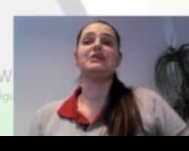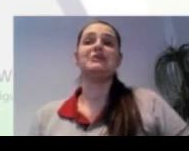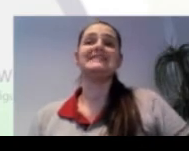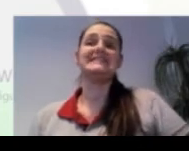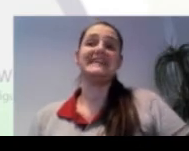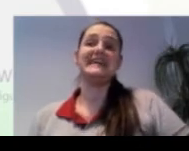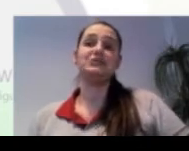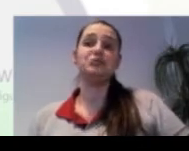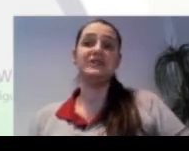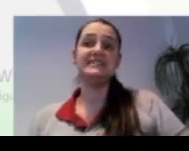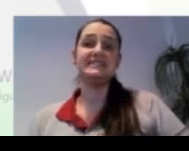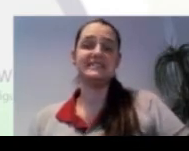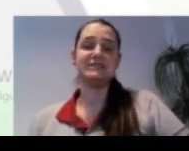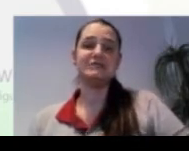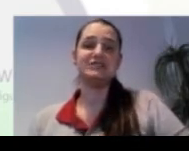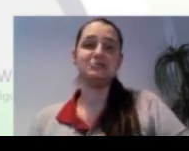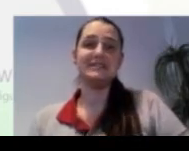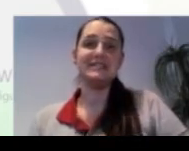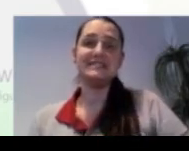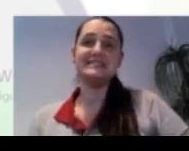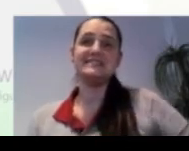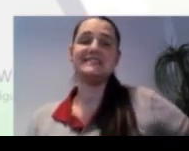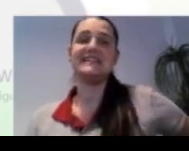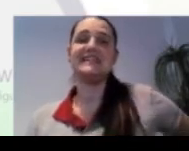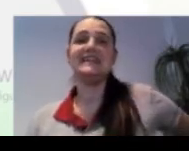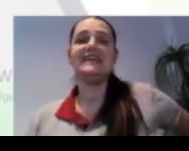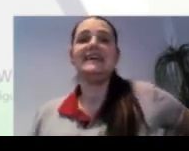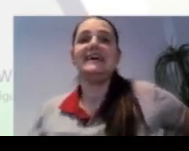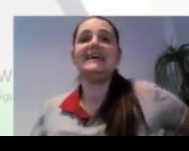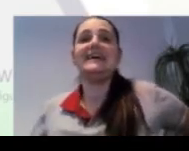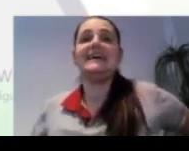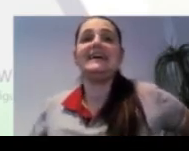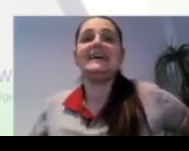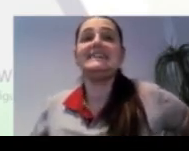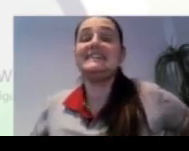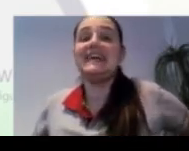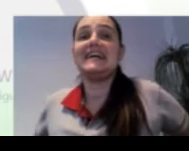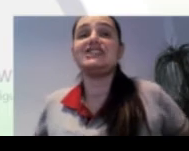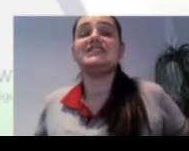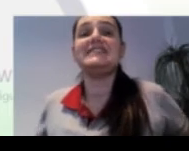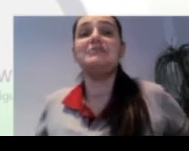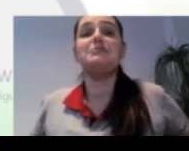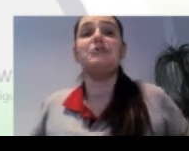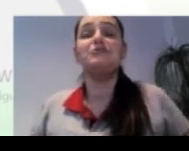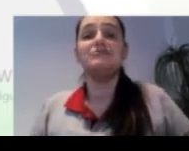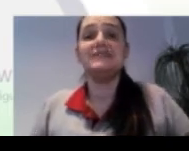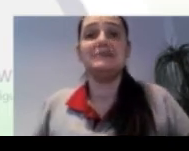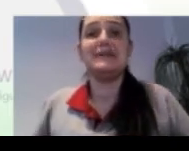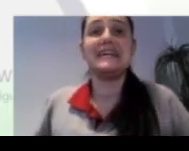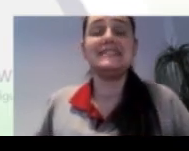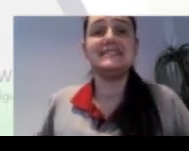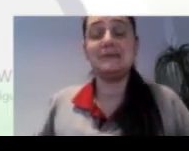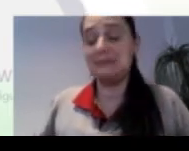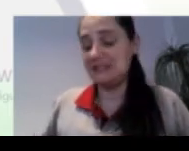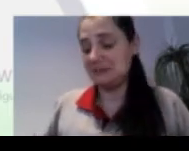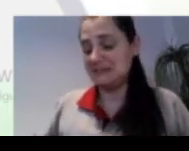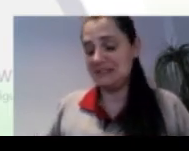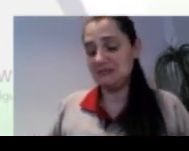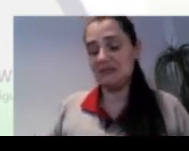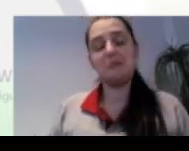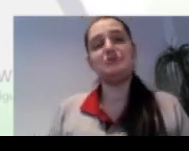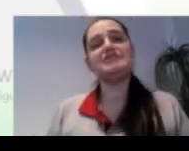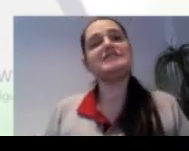específico, é o ACE2 das células humanas, né? Esse encaixe é sempre bom lembrar que ele é